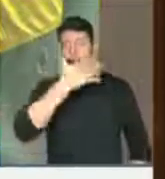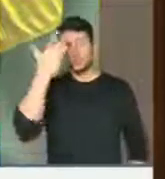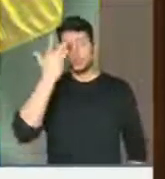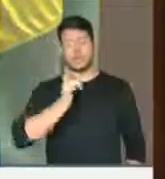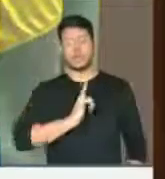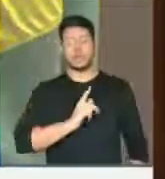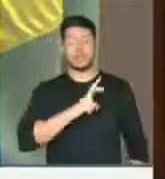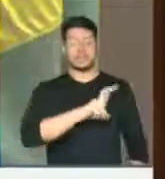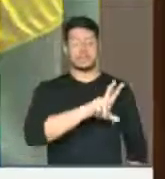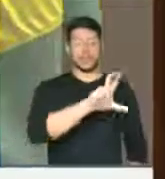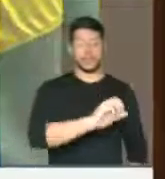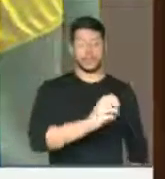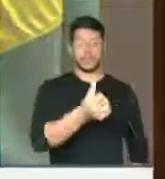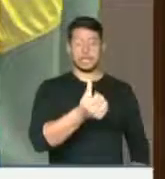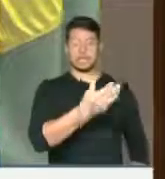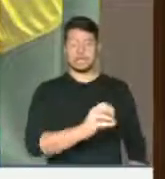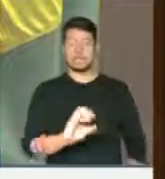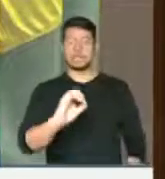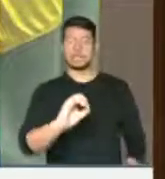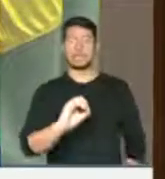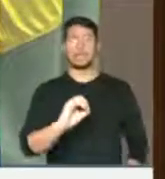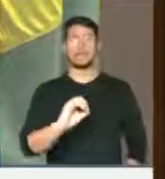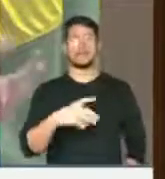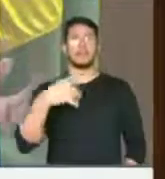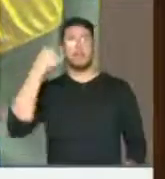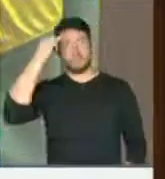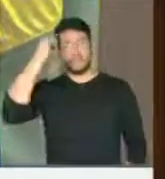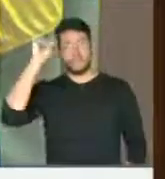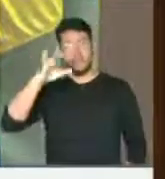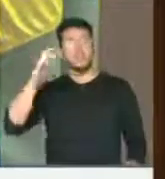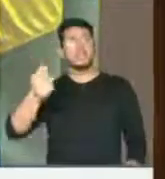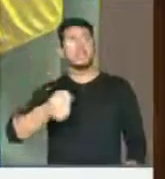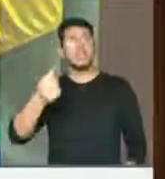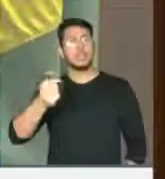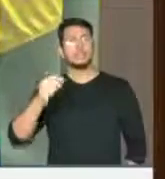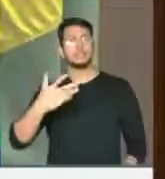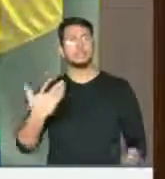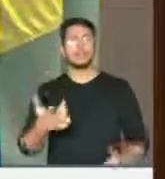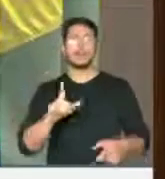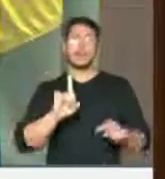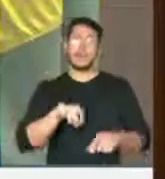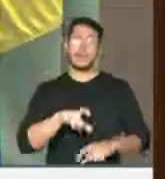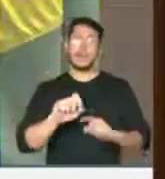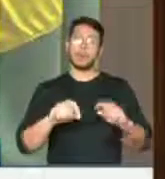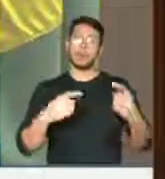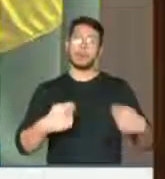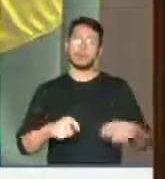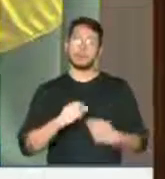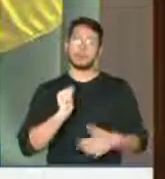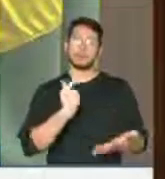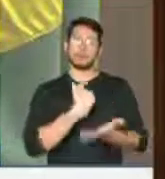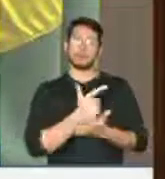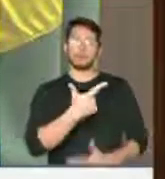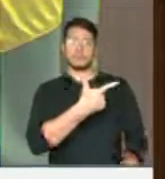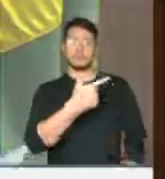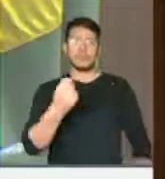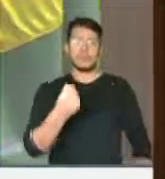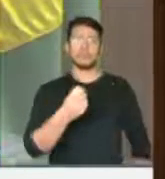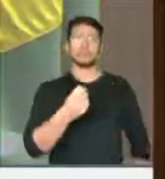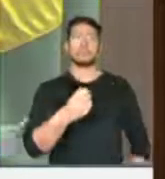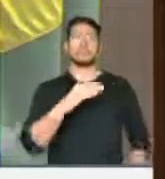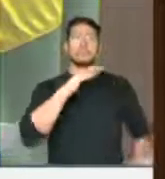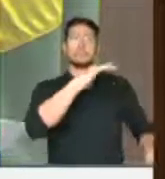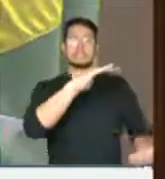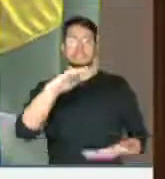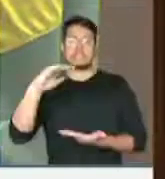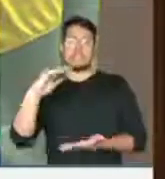50, 60 vacas de leite em lactação, o que são 20 sacos de milho, efetivamente não vale a pena